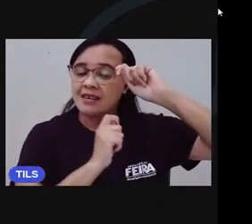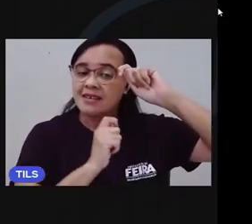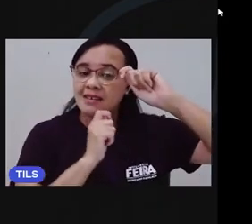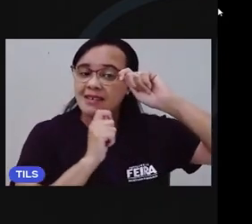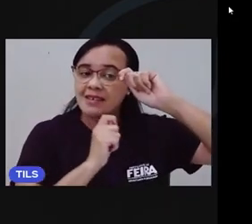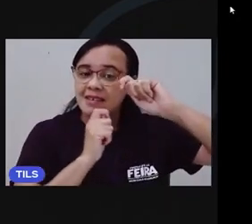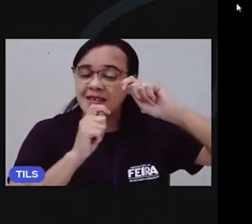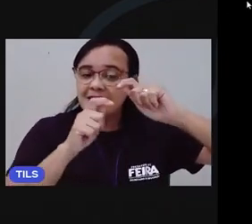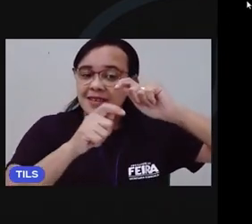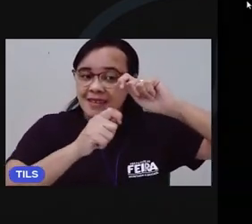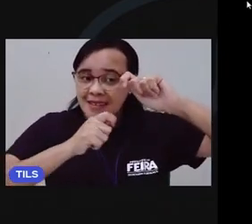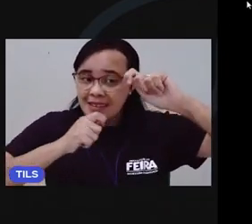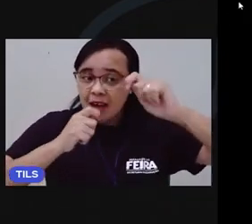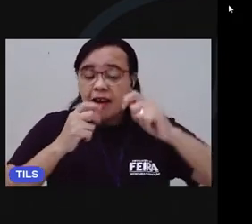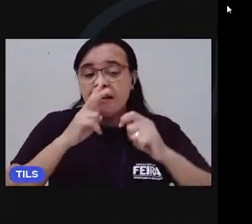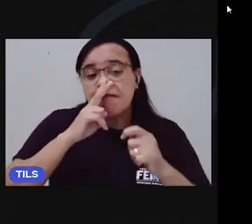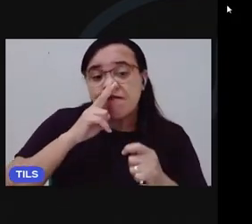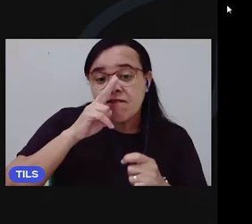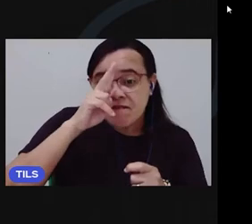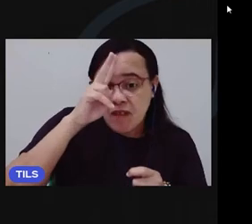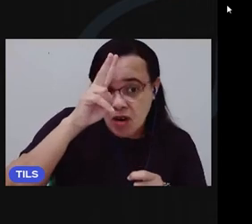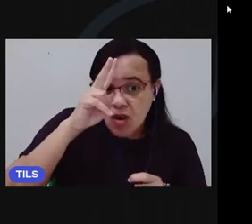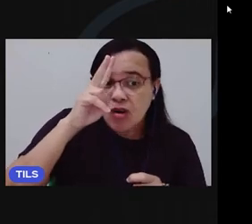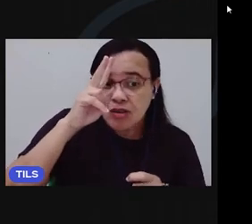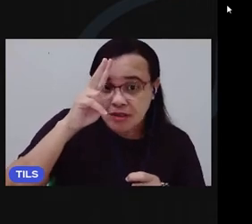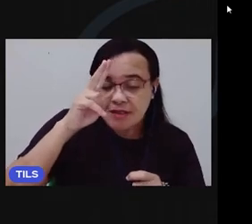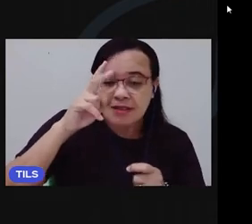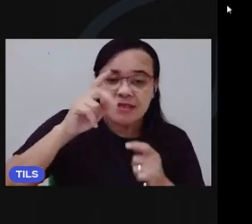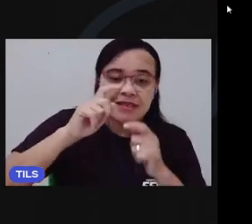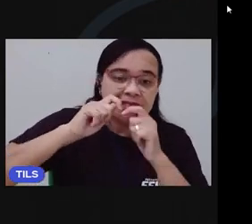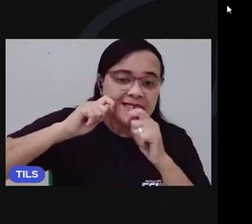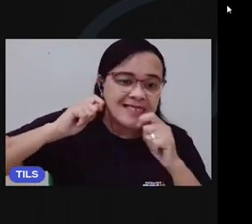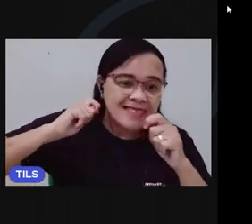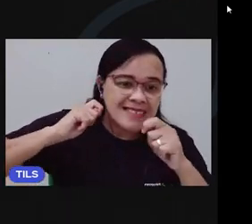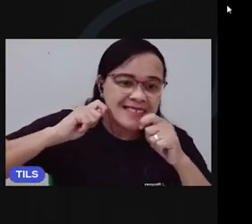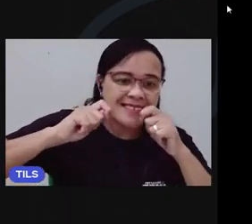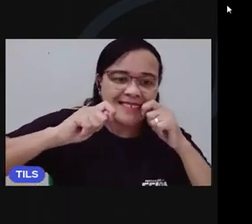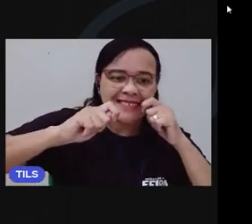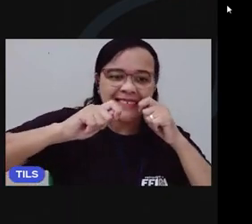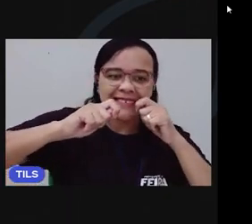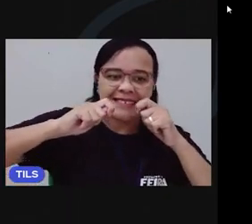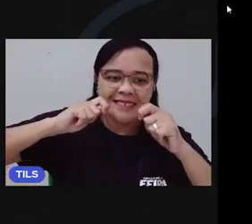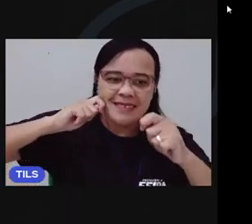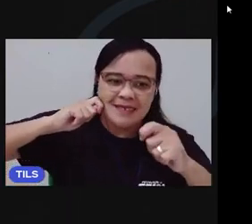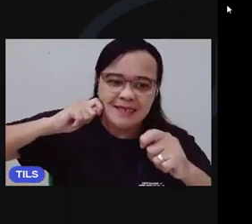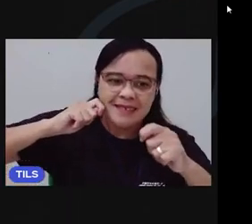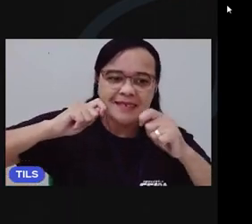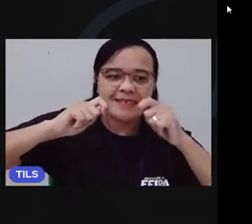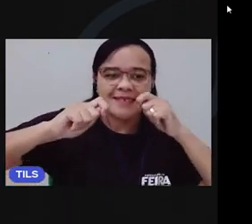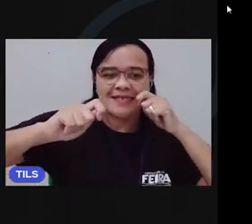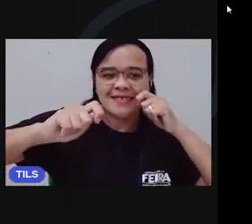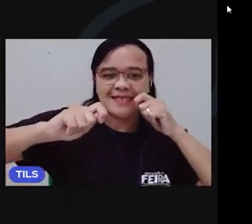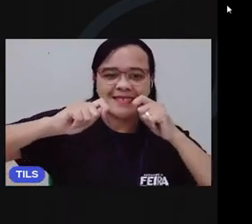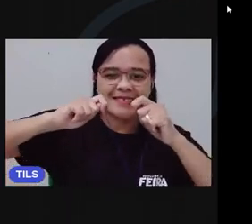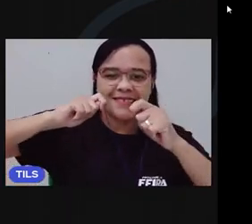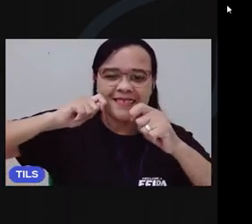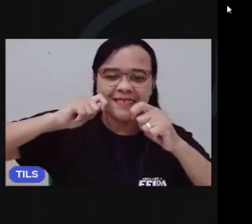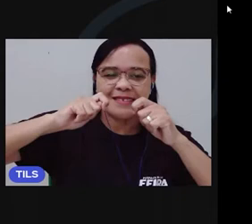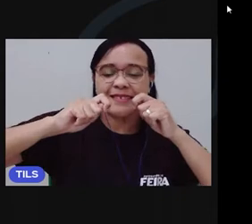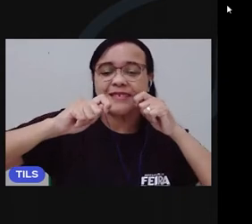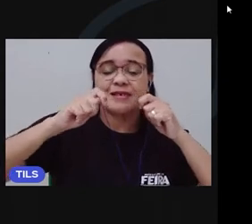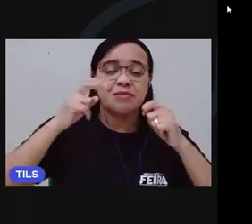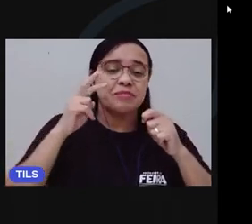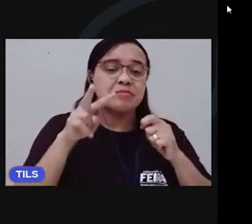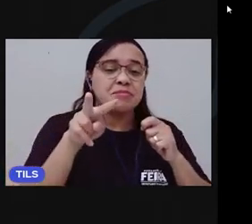com o fio e fingimos que estamos lustrando o sapato, mexendo para lá e para cá. Quando acabar